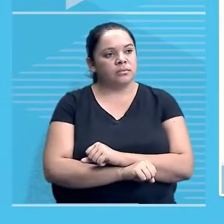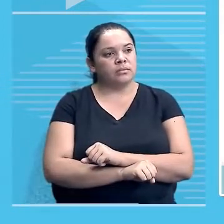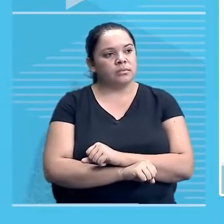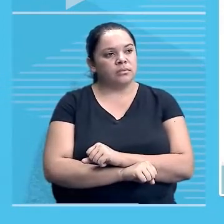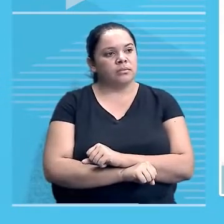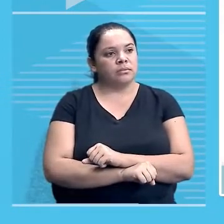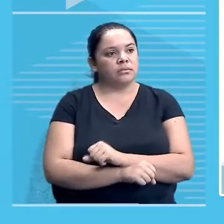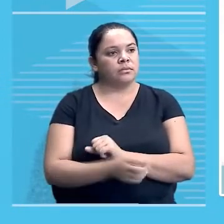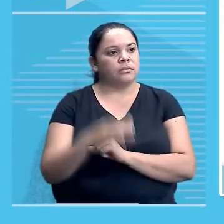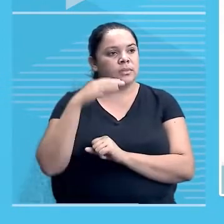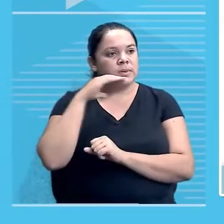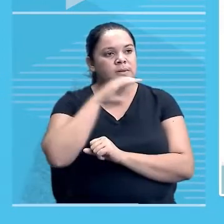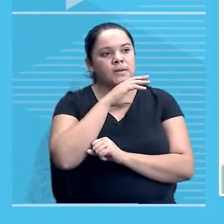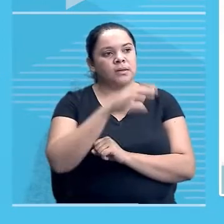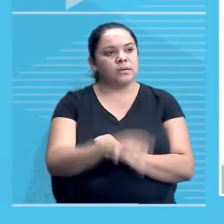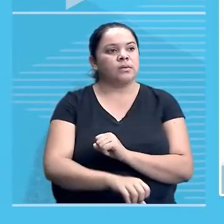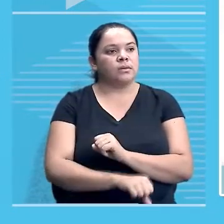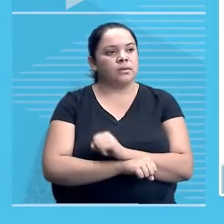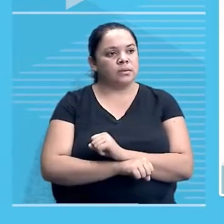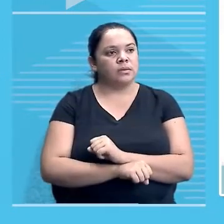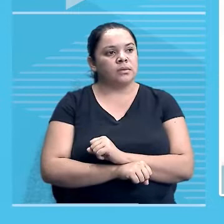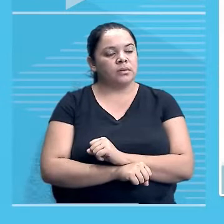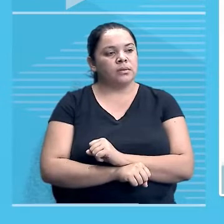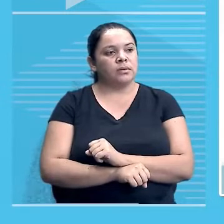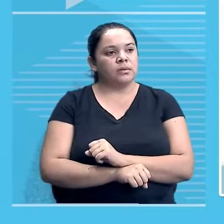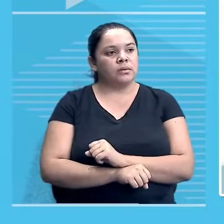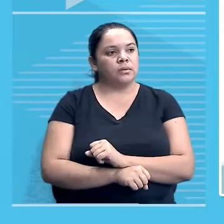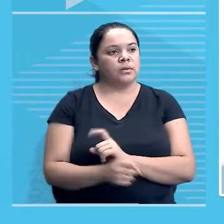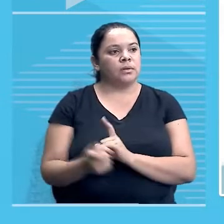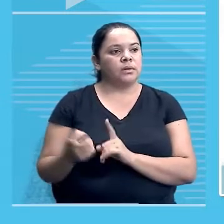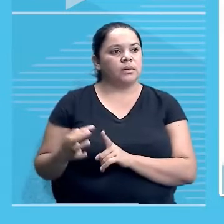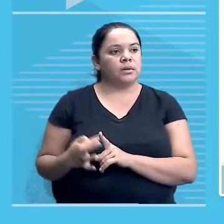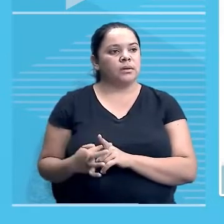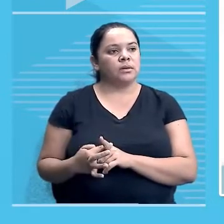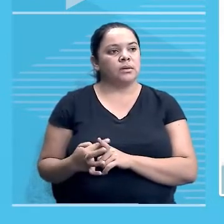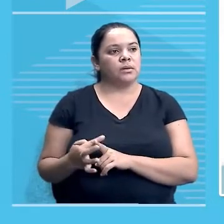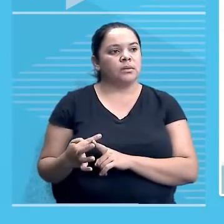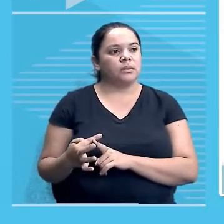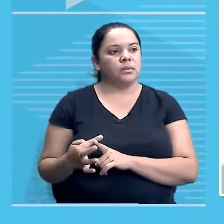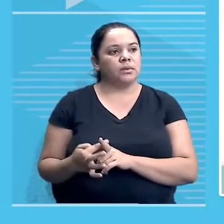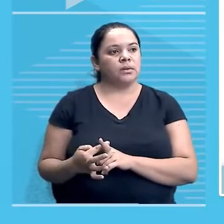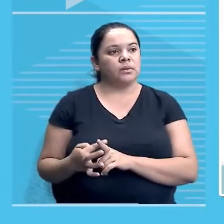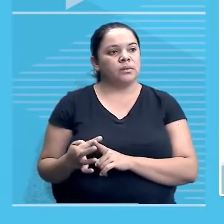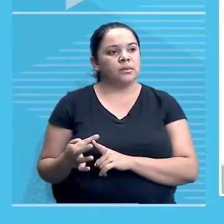até um ponto que a minha temperatura